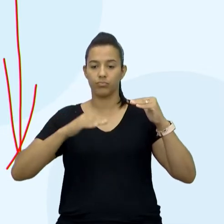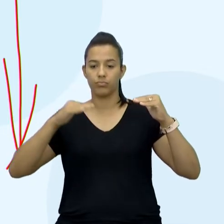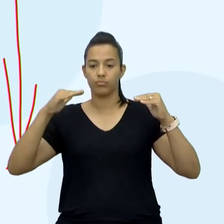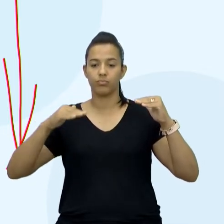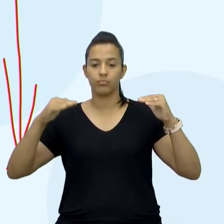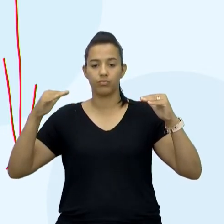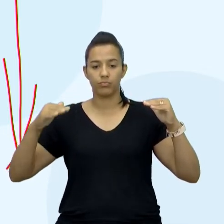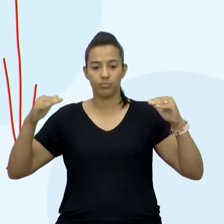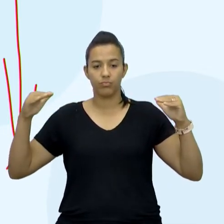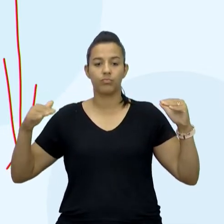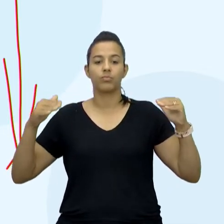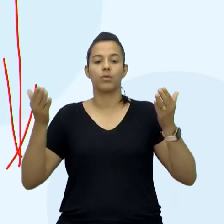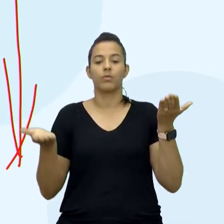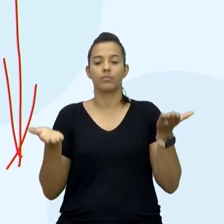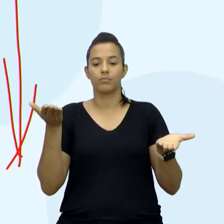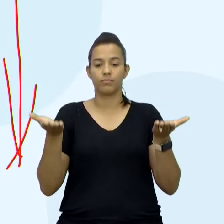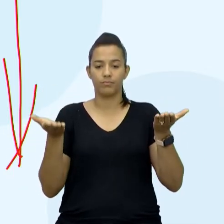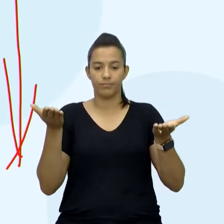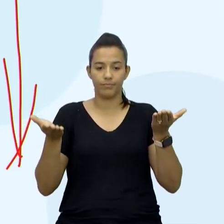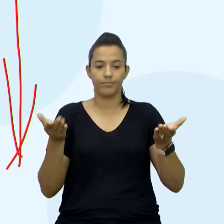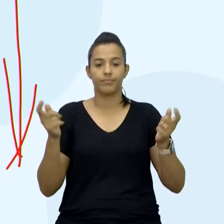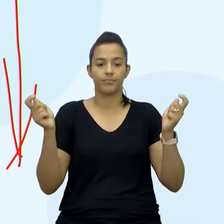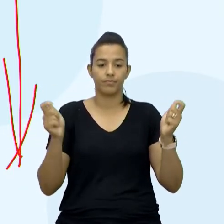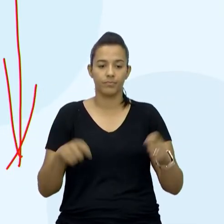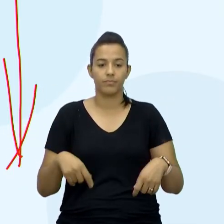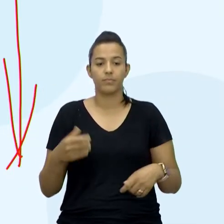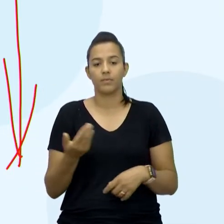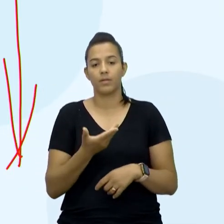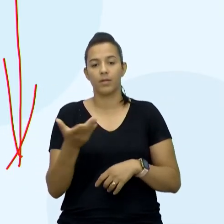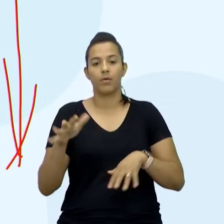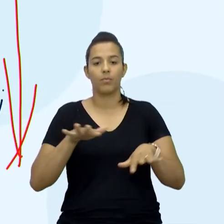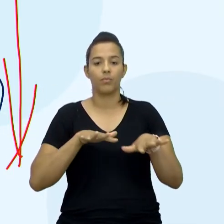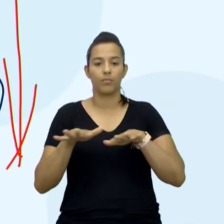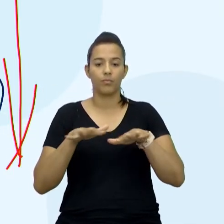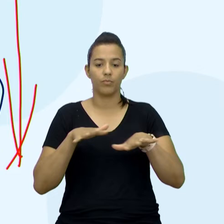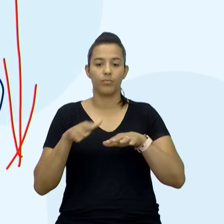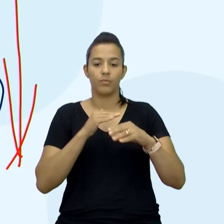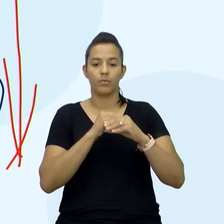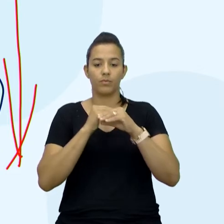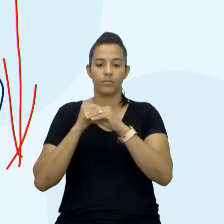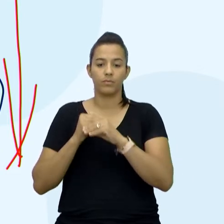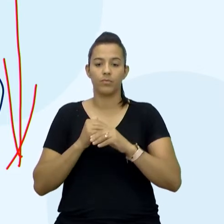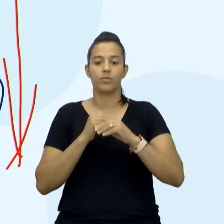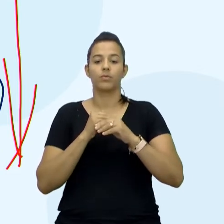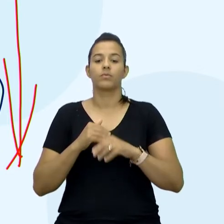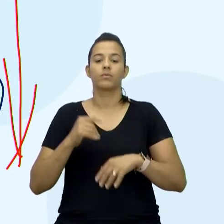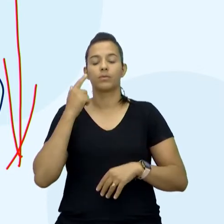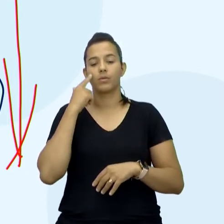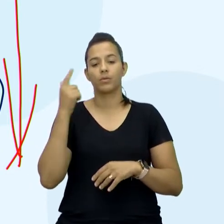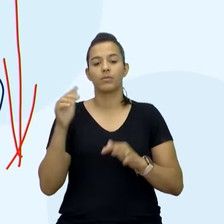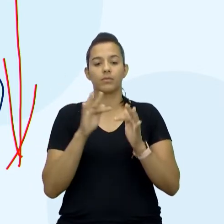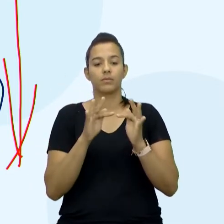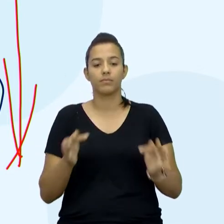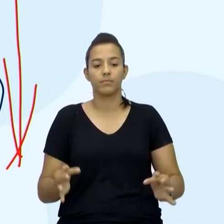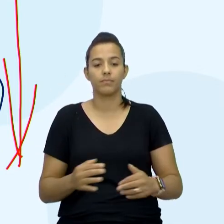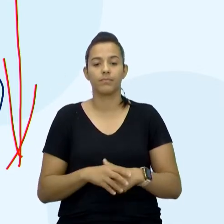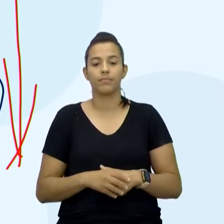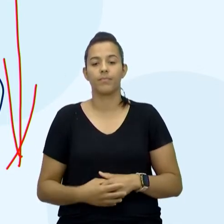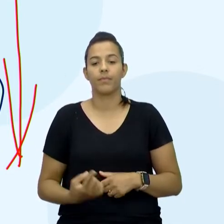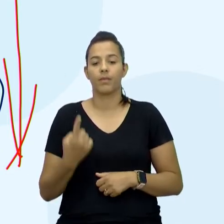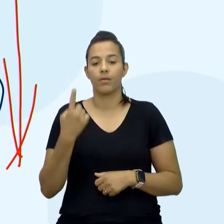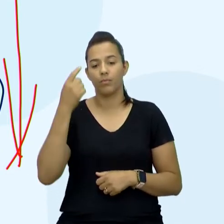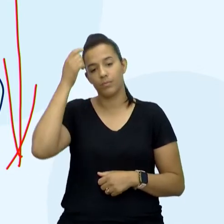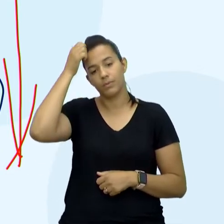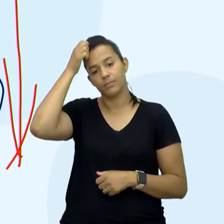em torno de uma posição de equilíbrio. Isso eu chamo de movimento harmônico simples. Então, é o sistema massa-mola, com uma massinha